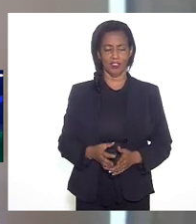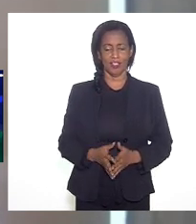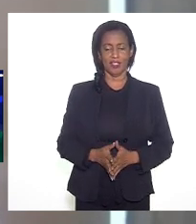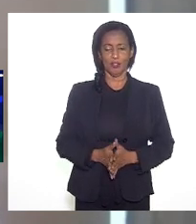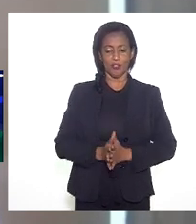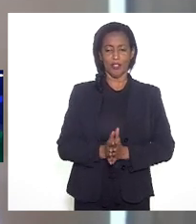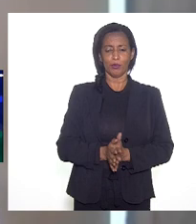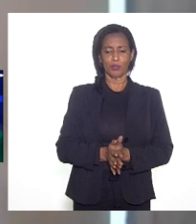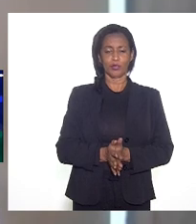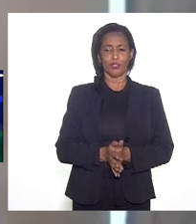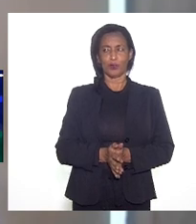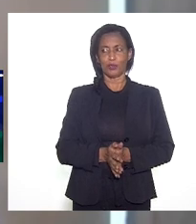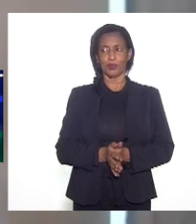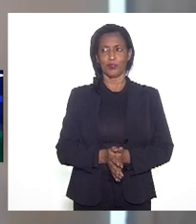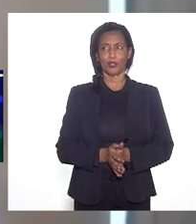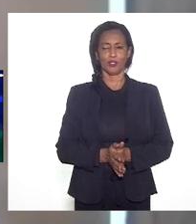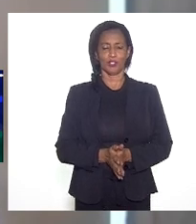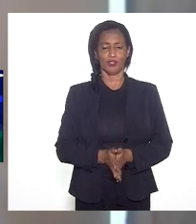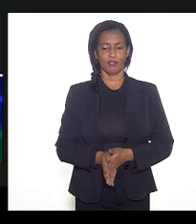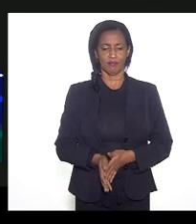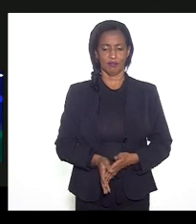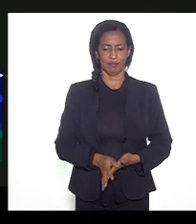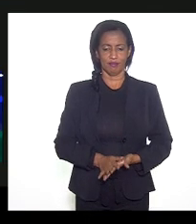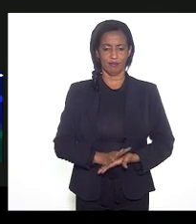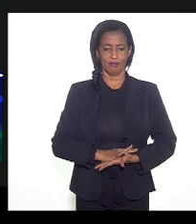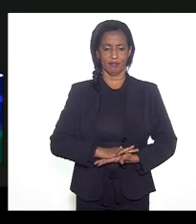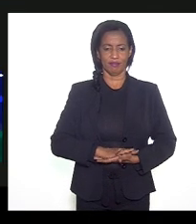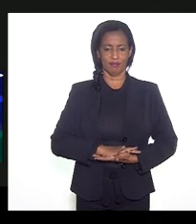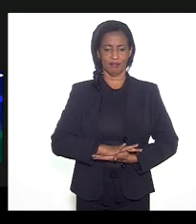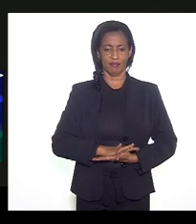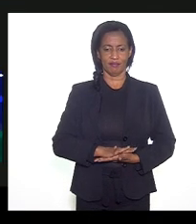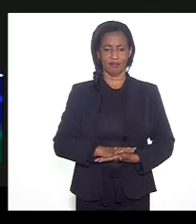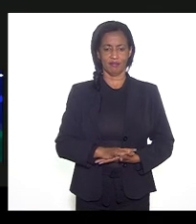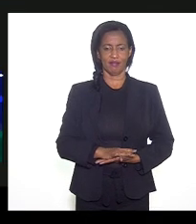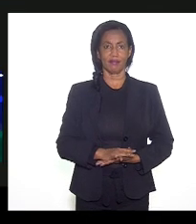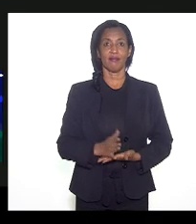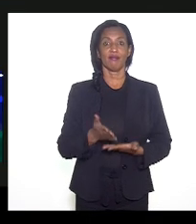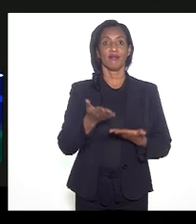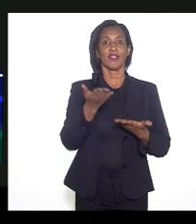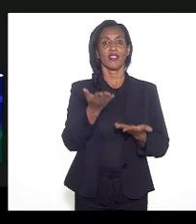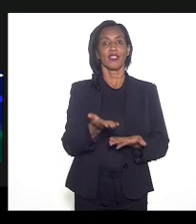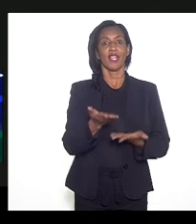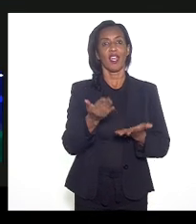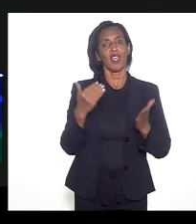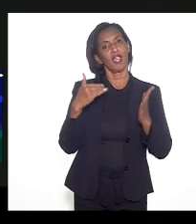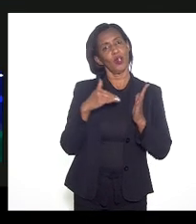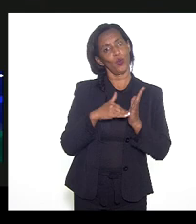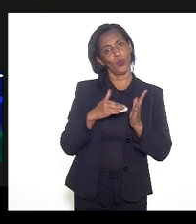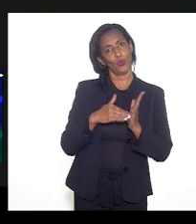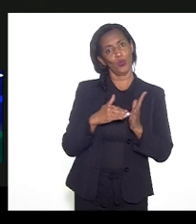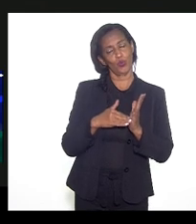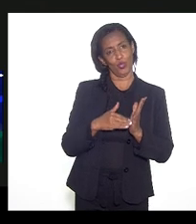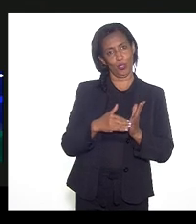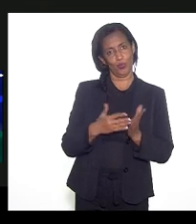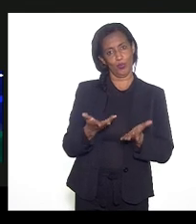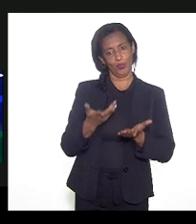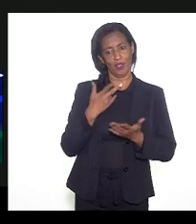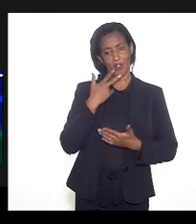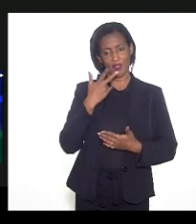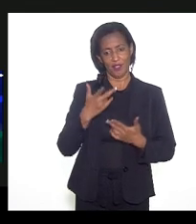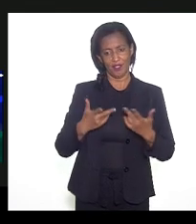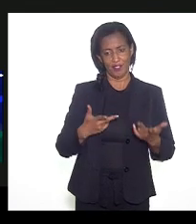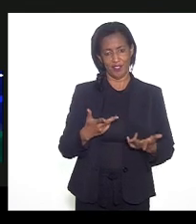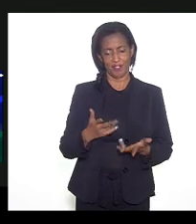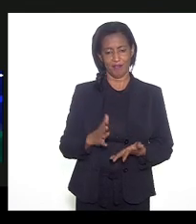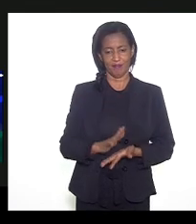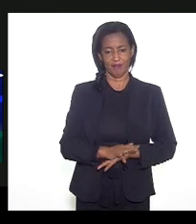ali, ao deputado Luiz Paulo. Vossa Excelência é o último aqui inscrito para a declaração de voto e é o